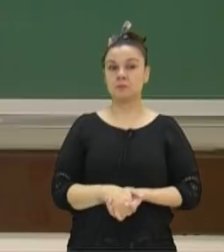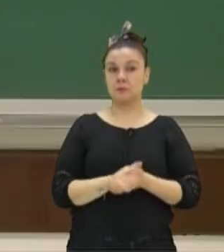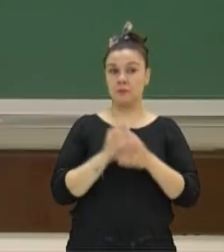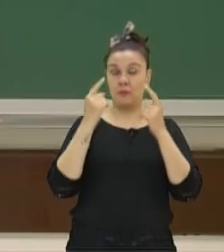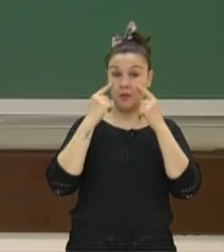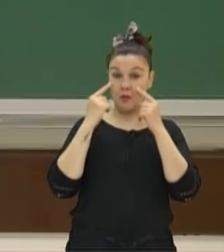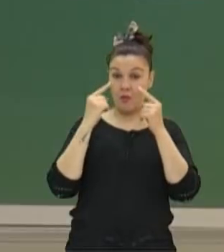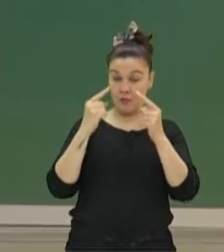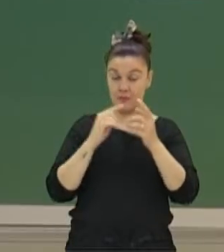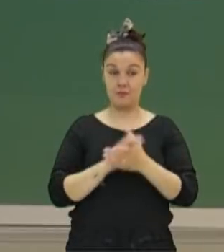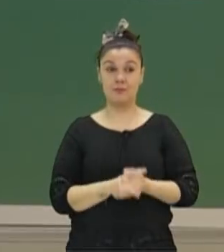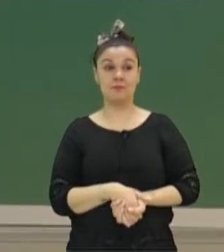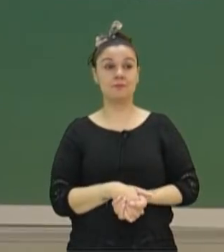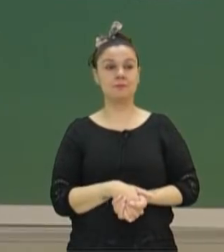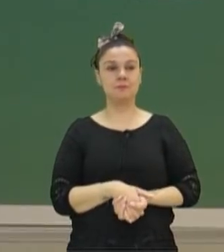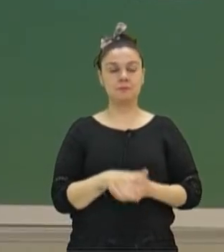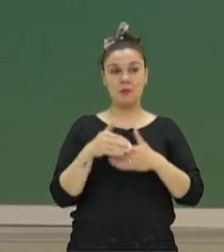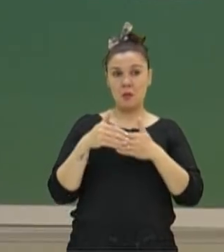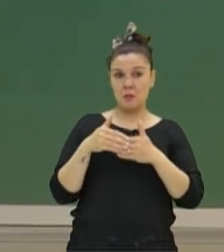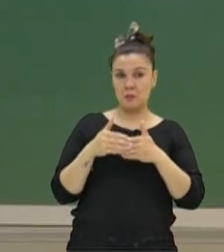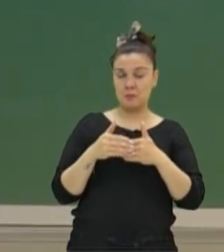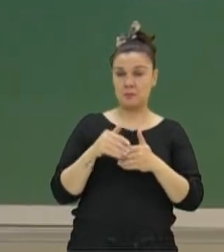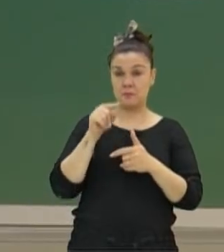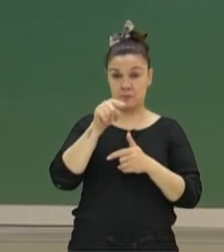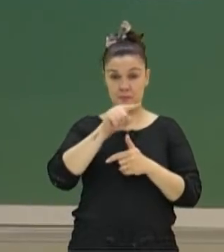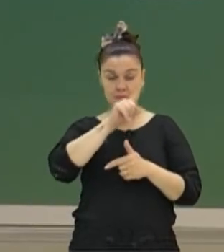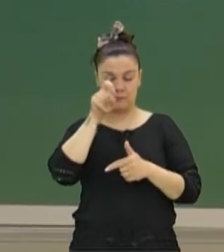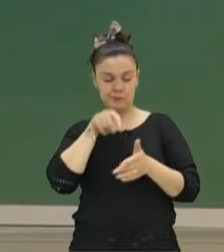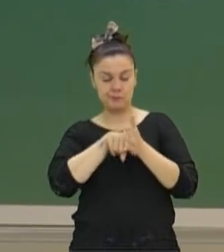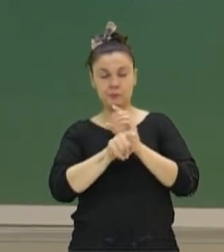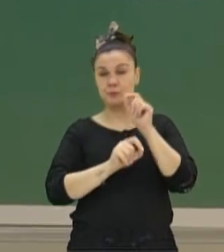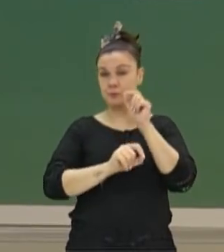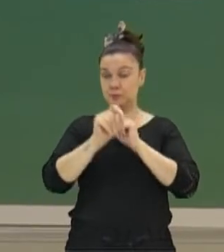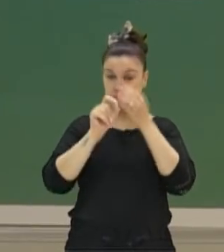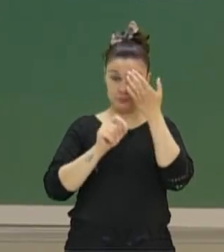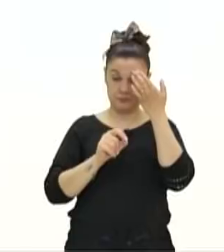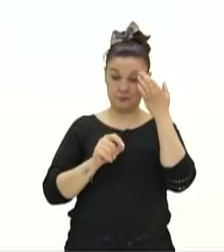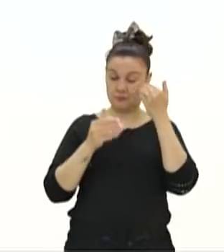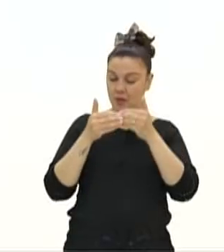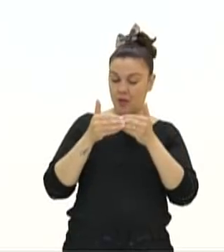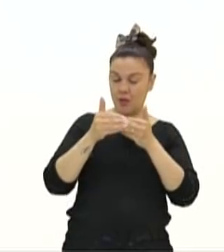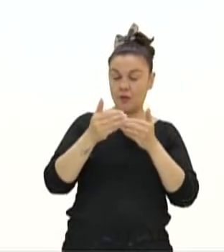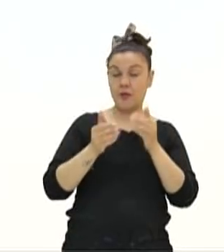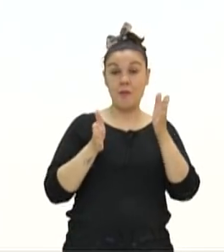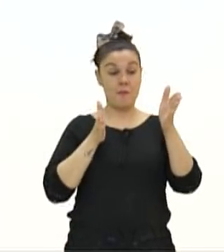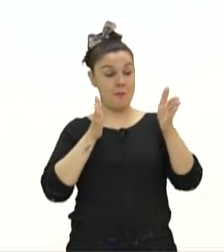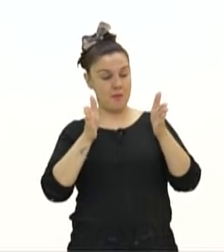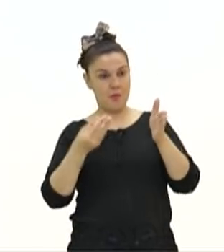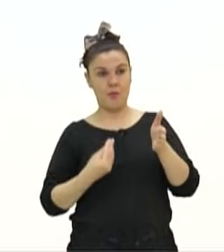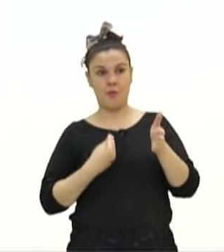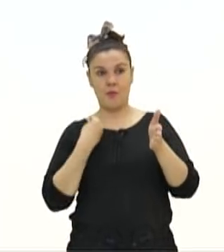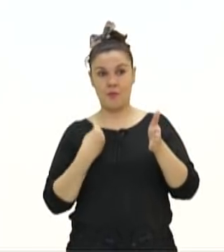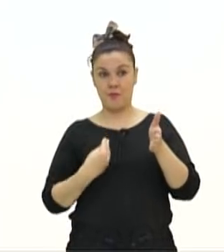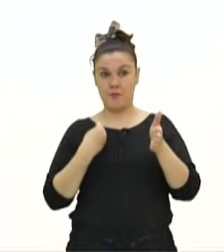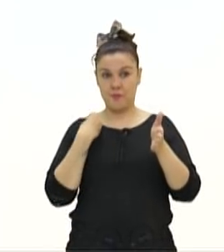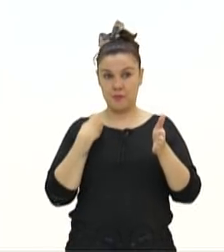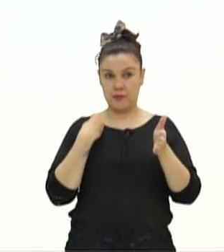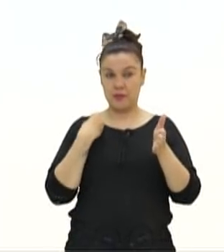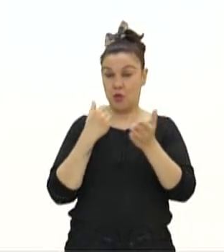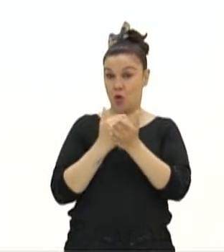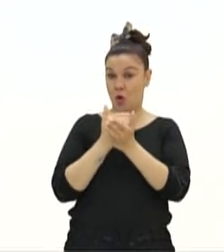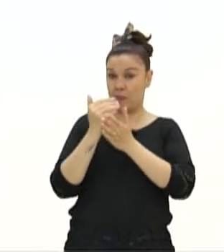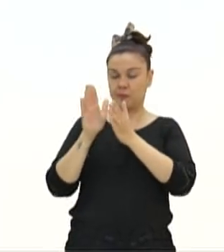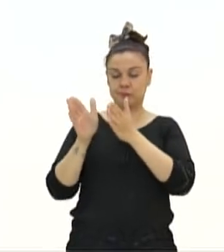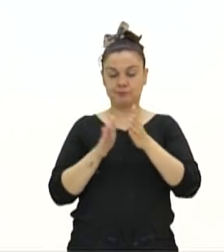Questão para você responder aí. Essa questão diz o seguinte: a partir de que fase da vida se